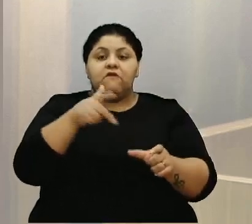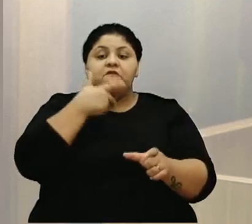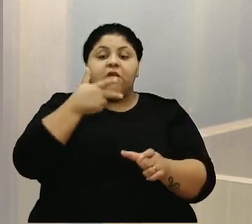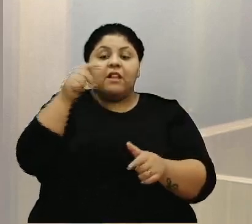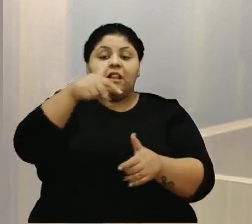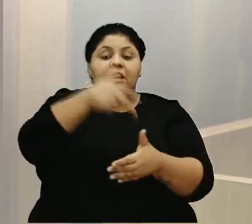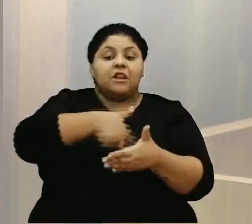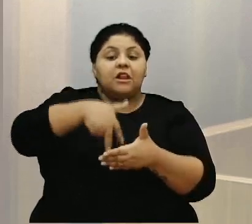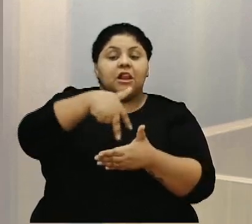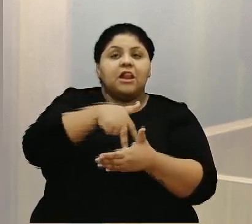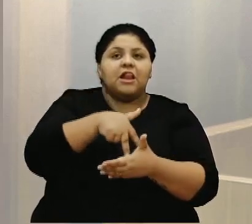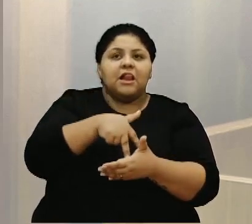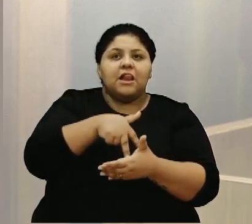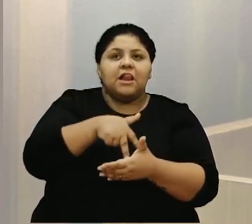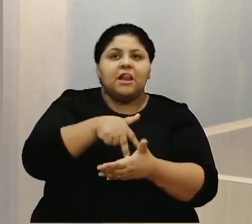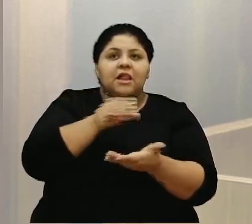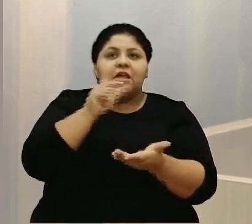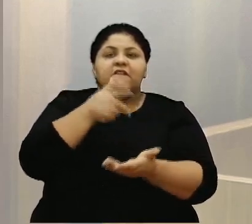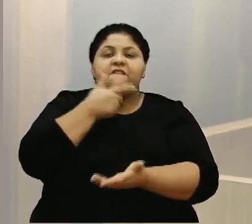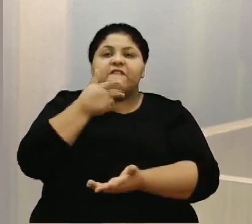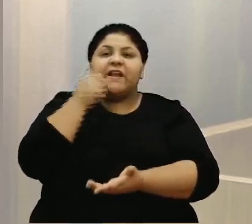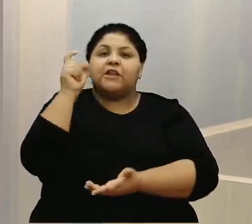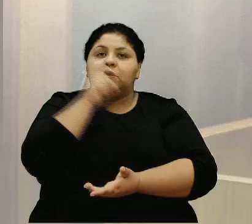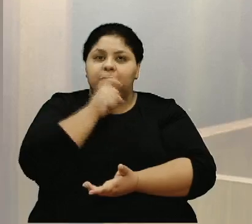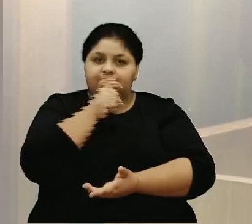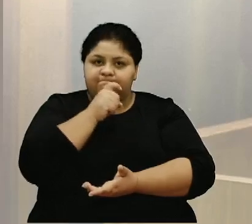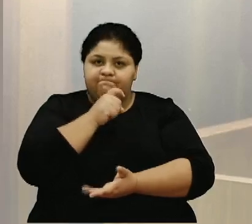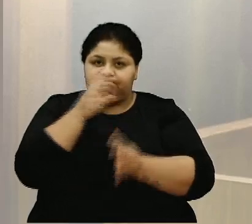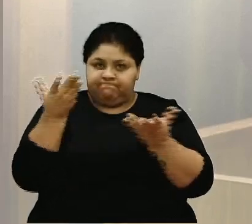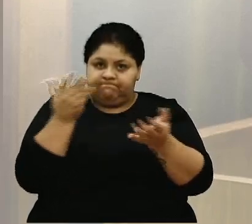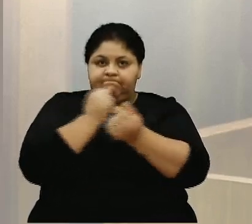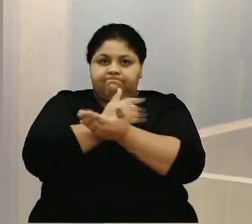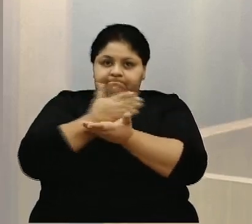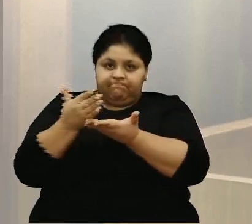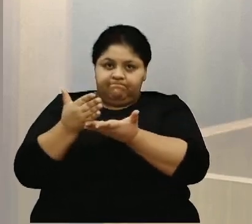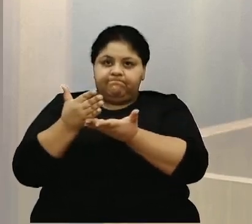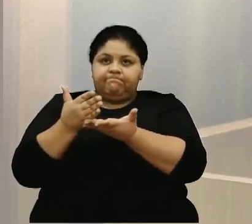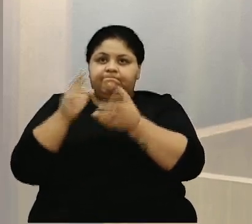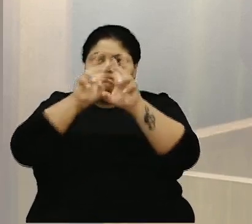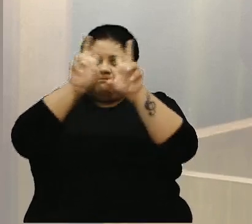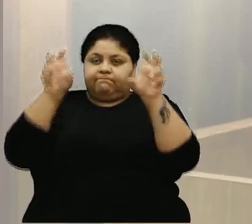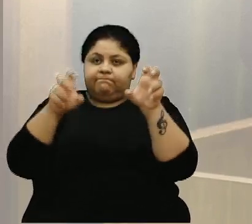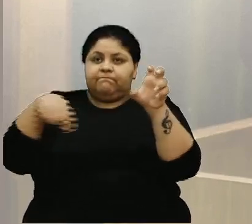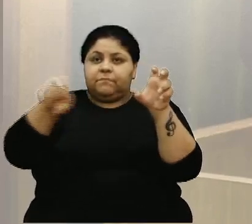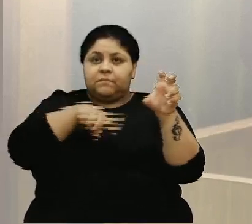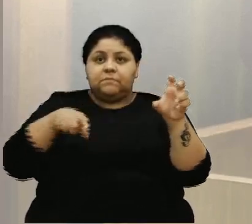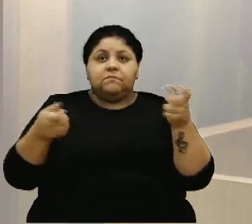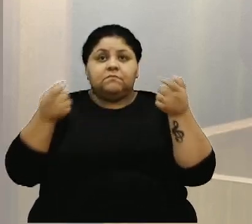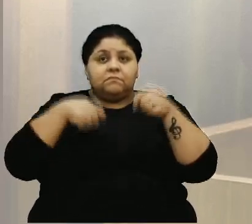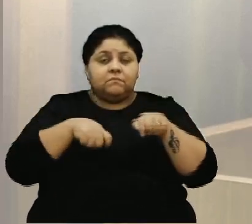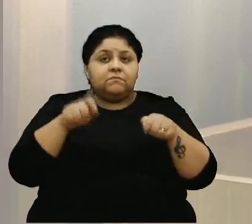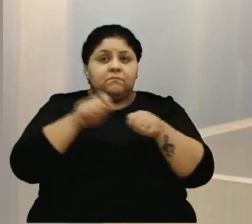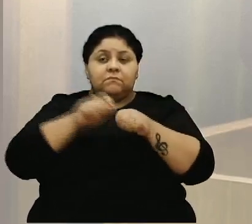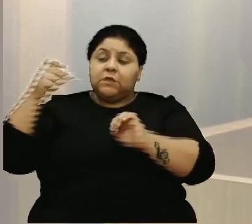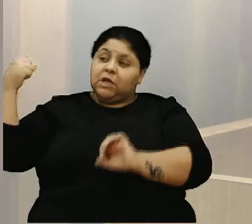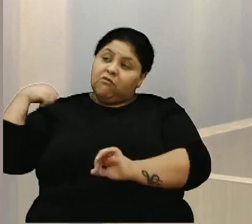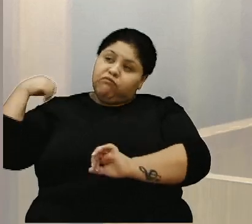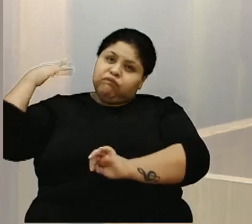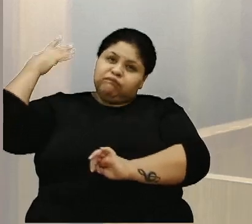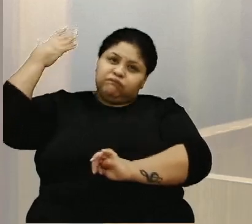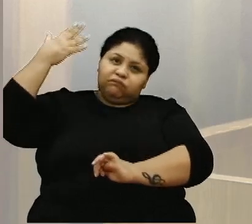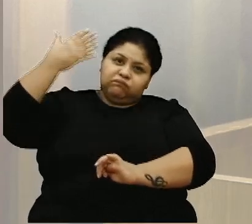e faltando com a verdade. Então, para iniciar esse tema, a gente precisa fazer um resgate